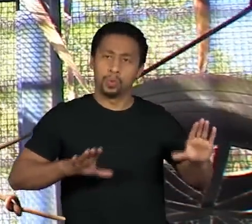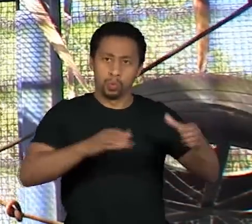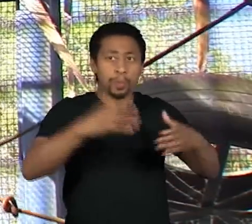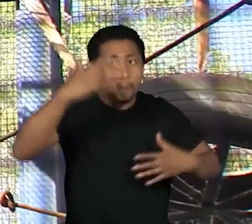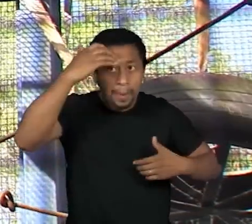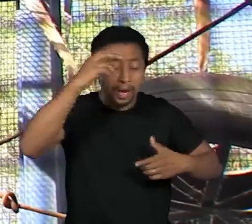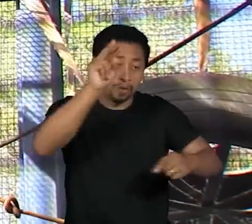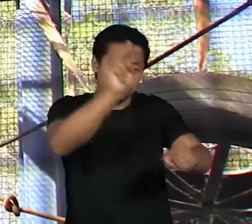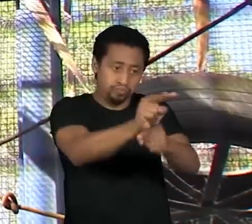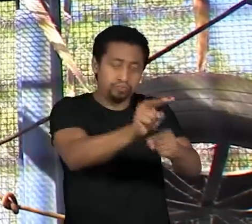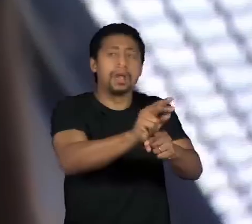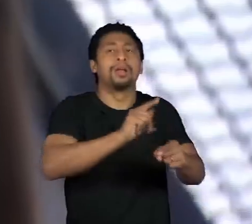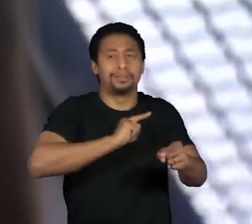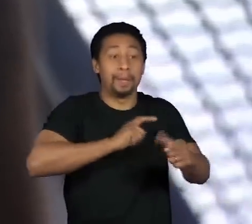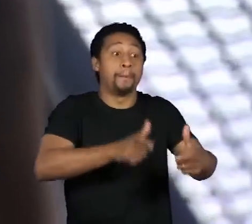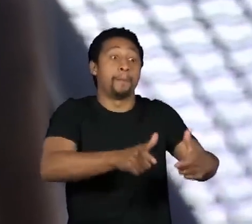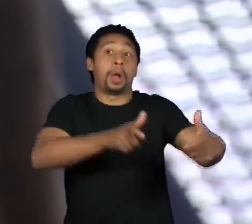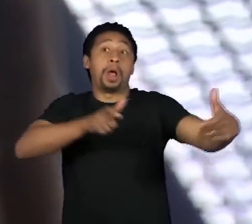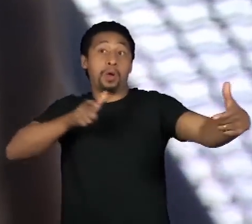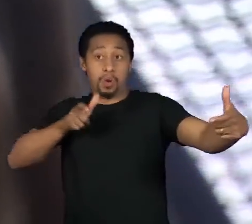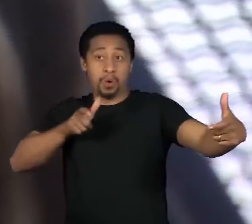mas não por boas razões.